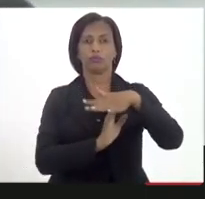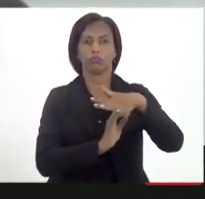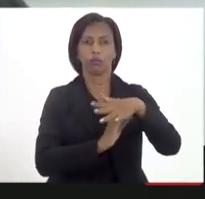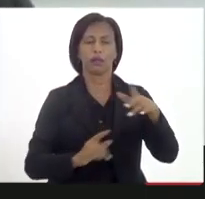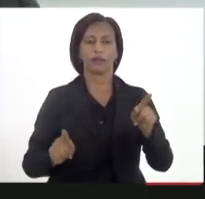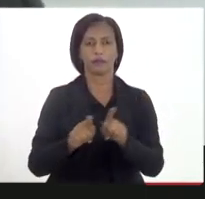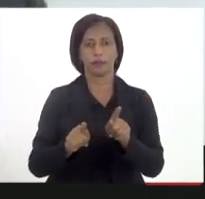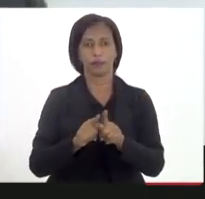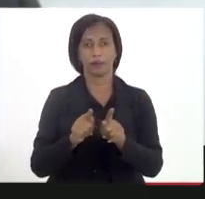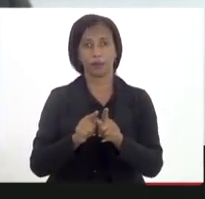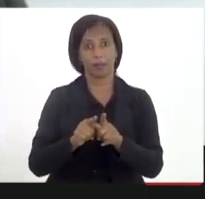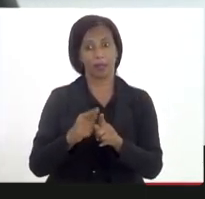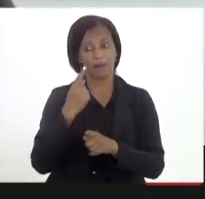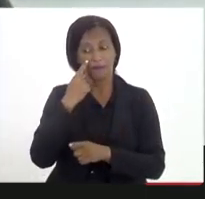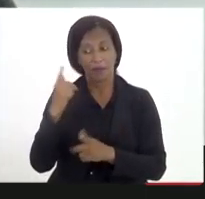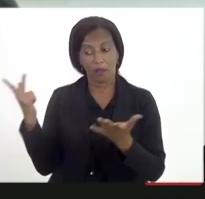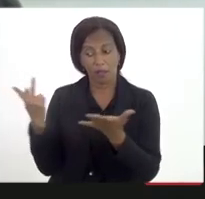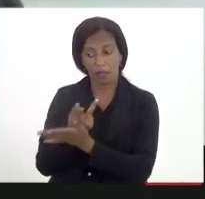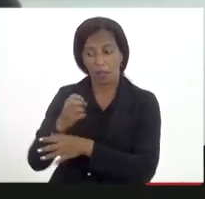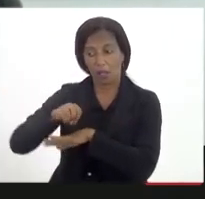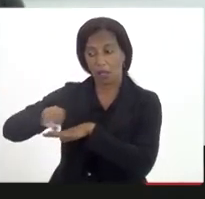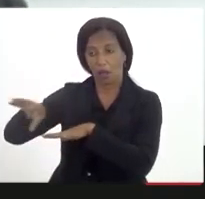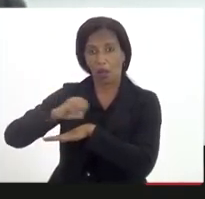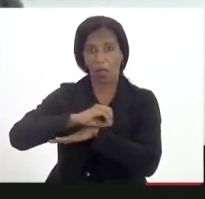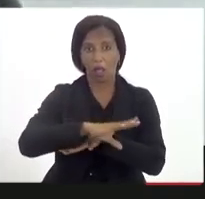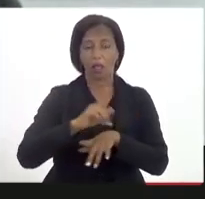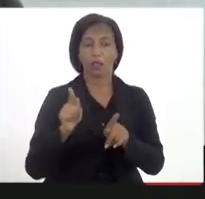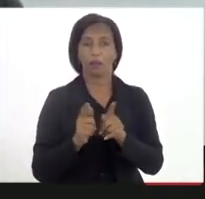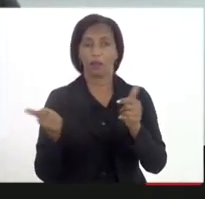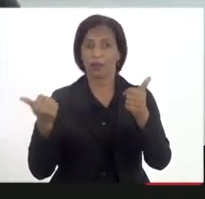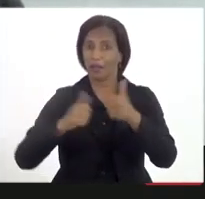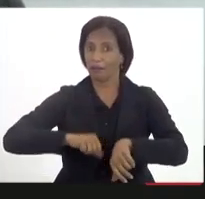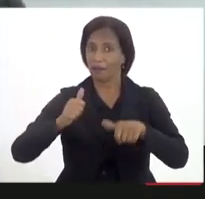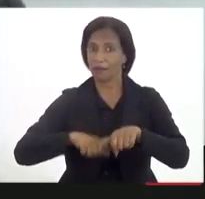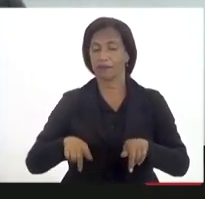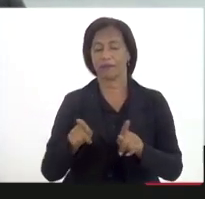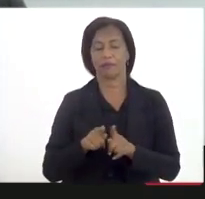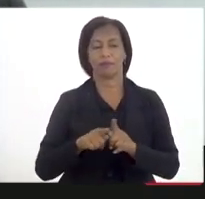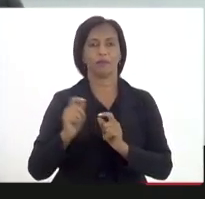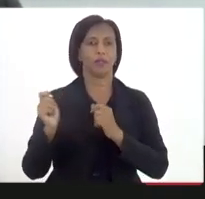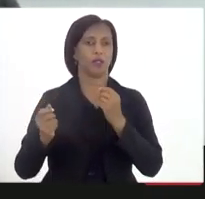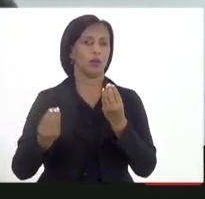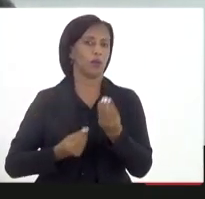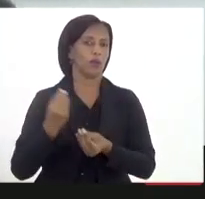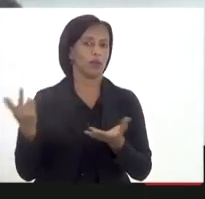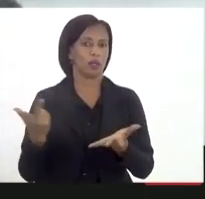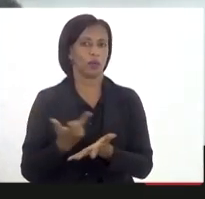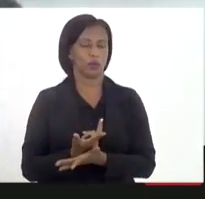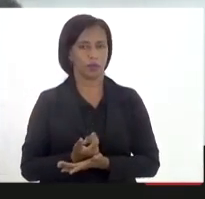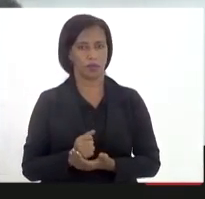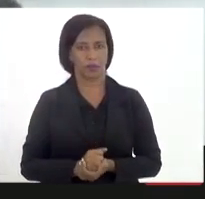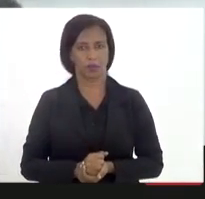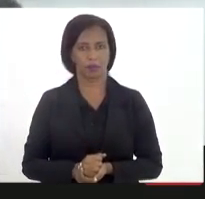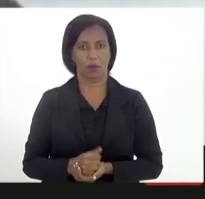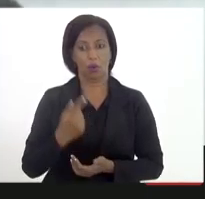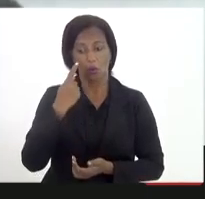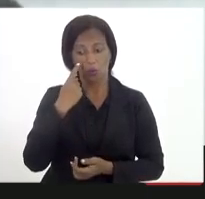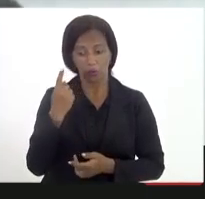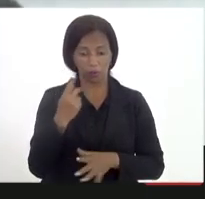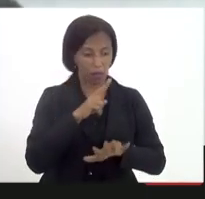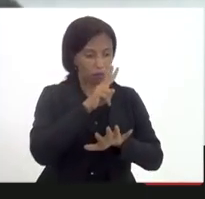sobretudo com as explosões e que a gente possa analisar também casos emblemáticos e que aguardam a posicionamento até uma